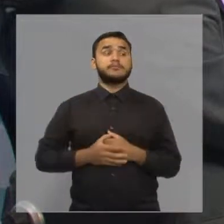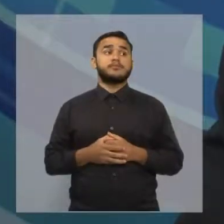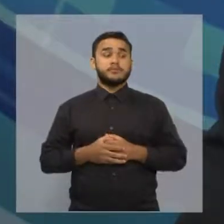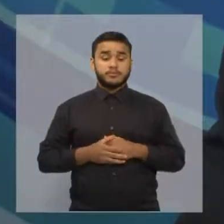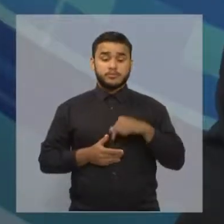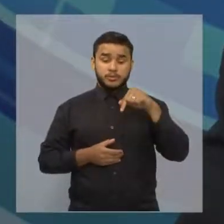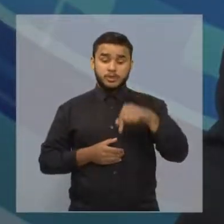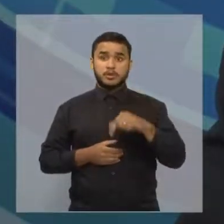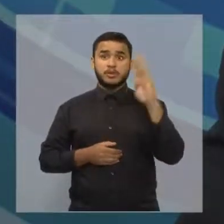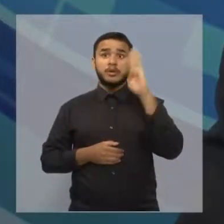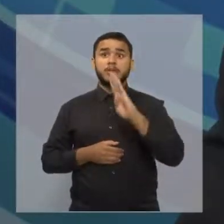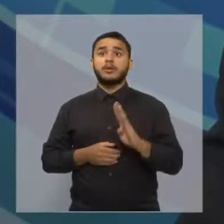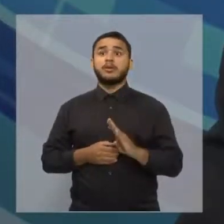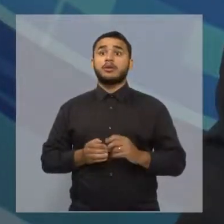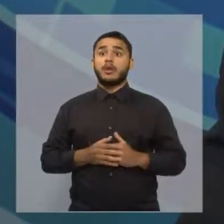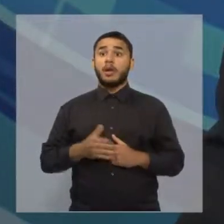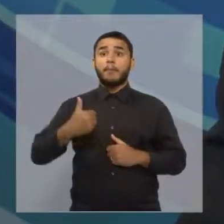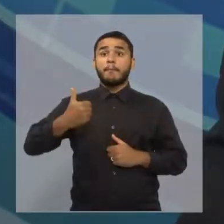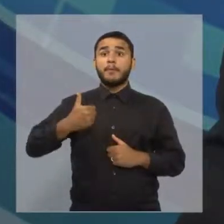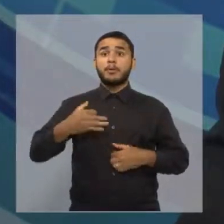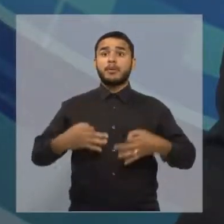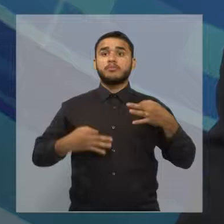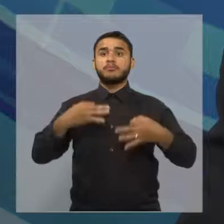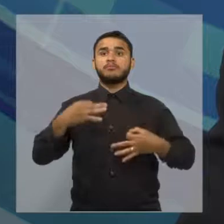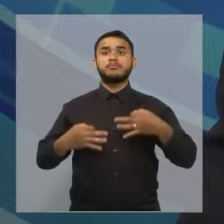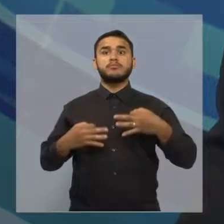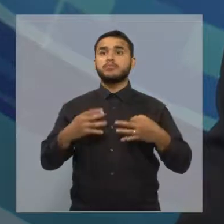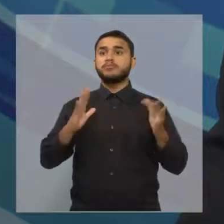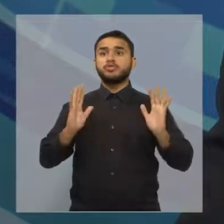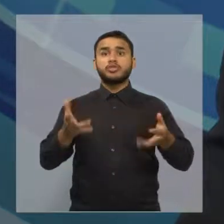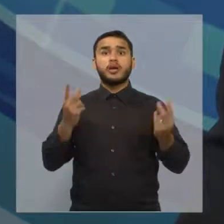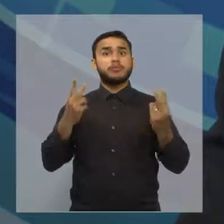é uma coisa do Brasil, porque no mundo todo tem prisão na primeira instância.